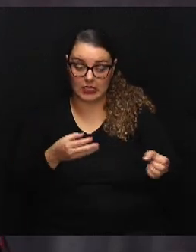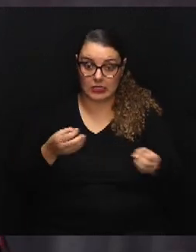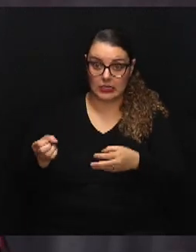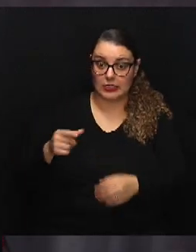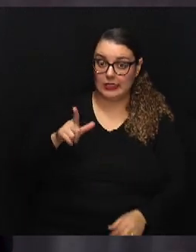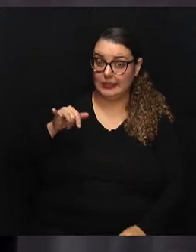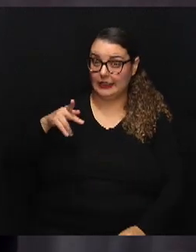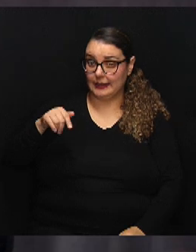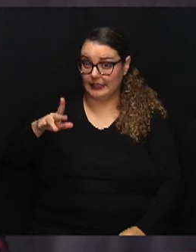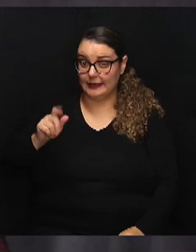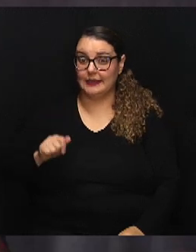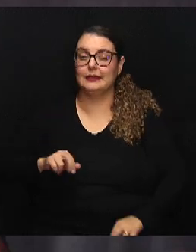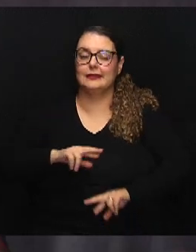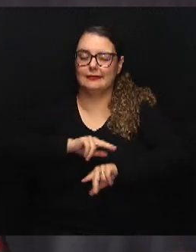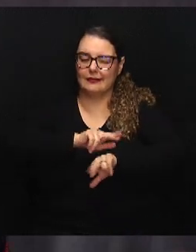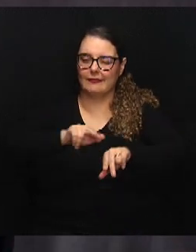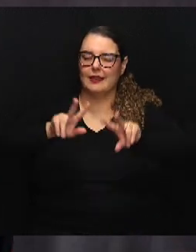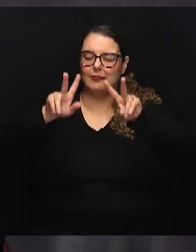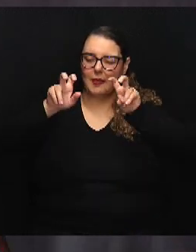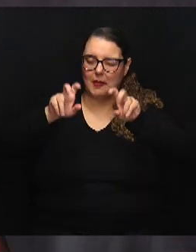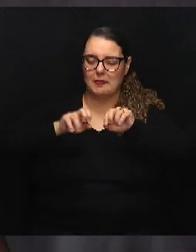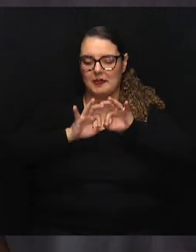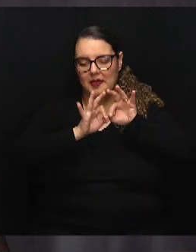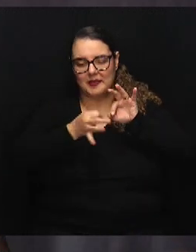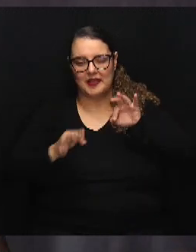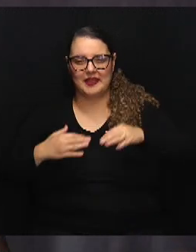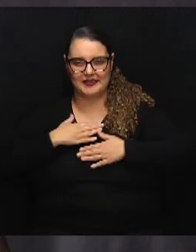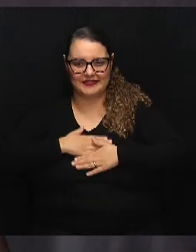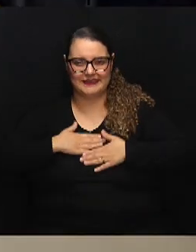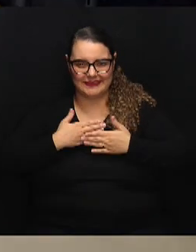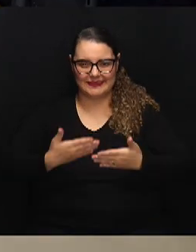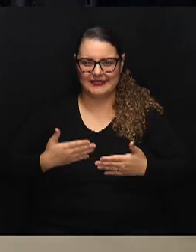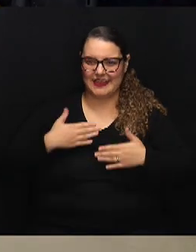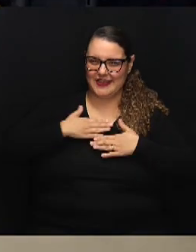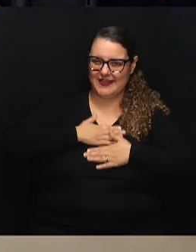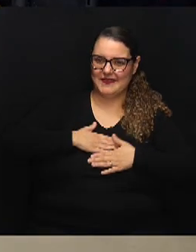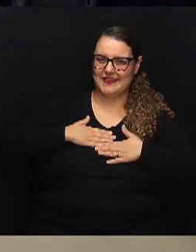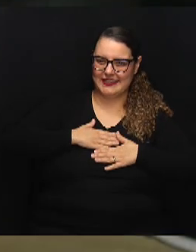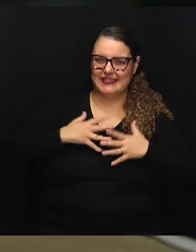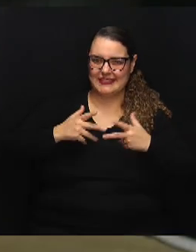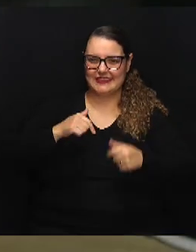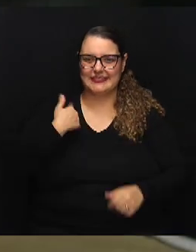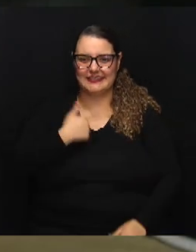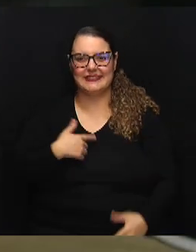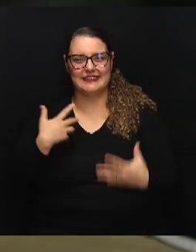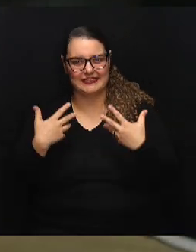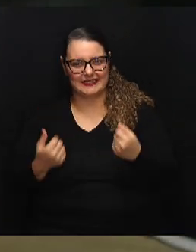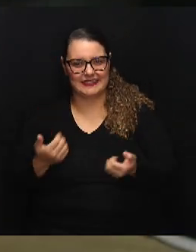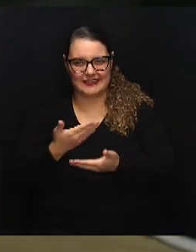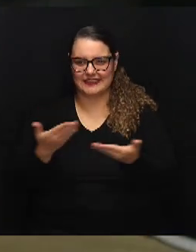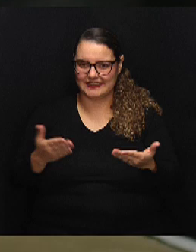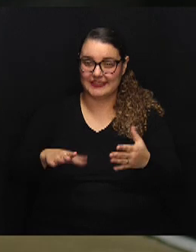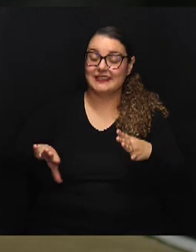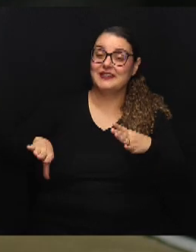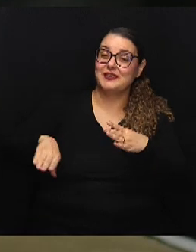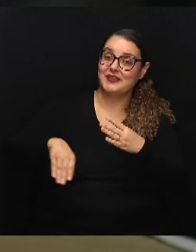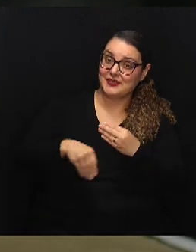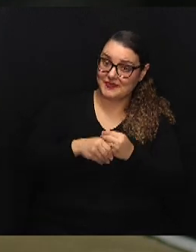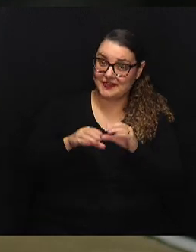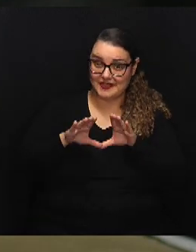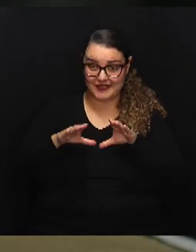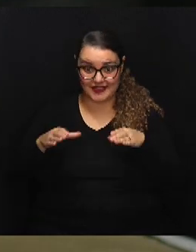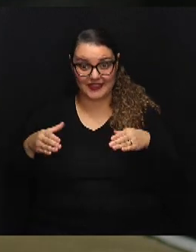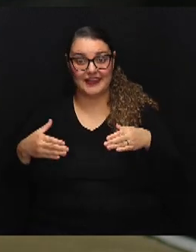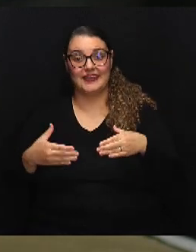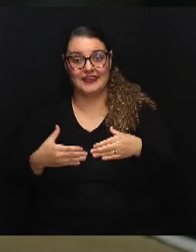tem um assunto pra caramba aqui, e é um prazer estar aqui. Muito obrigada. Prazer é todo nosso receber você, e para completar o nosso